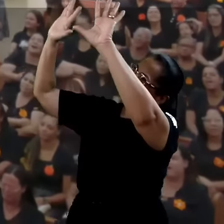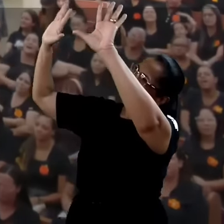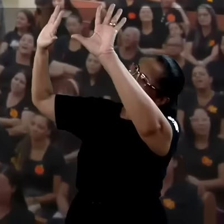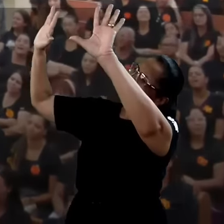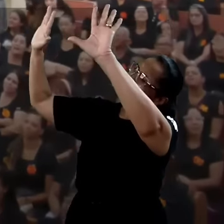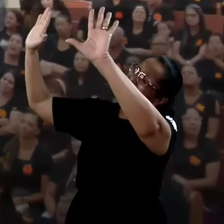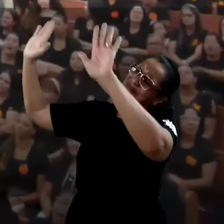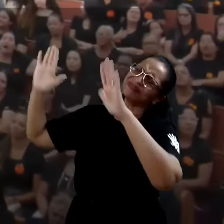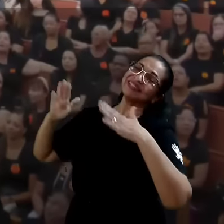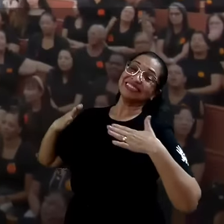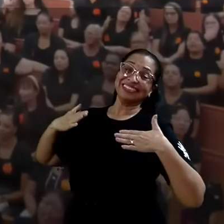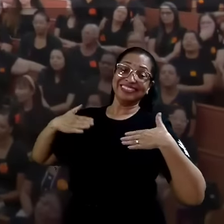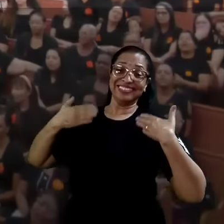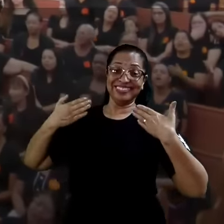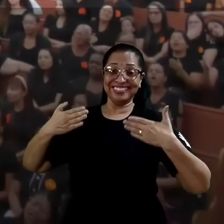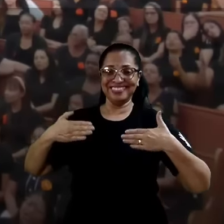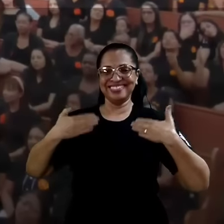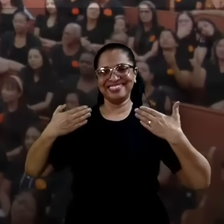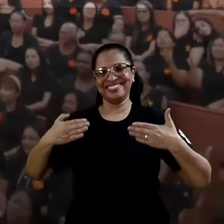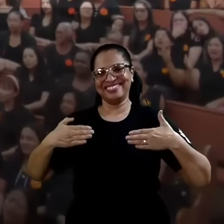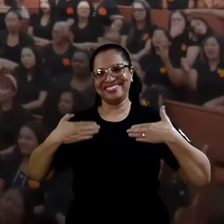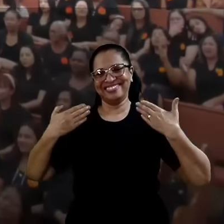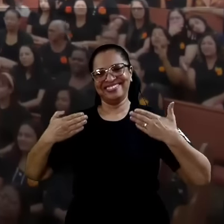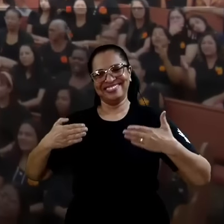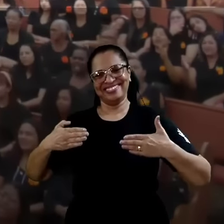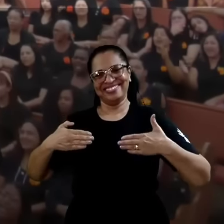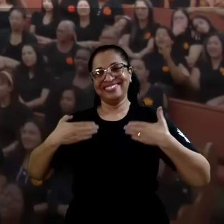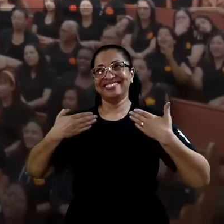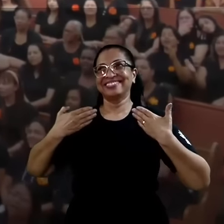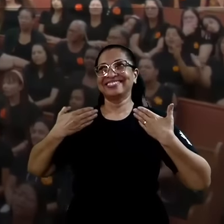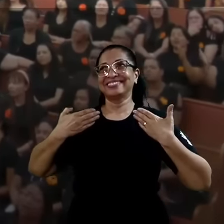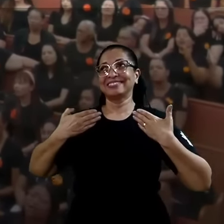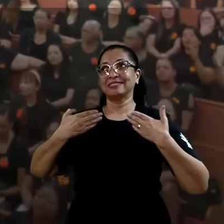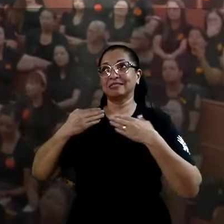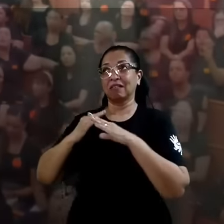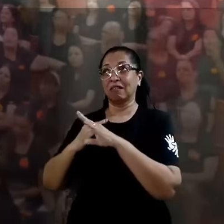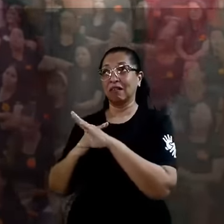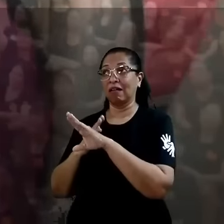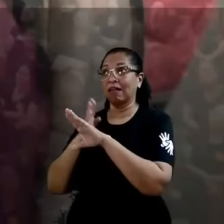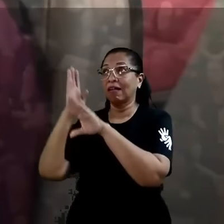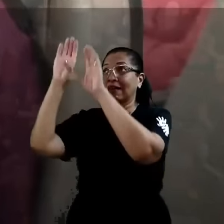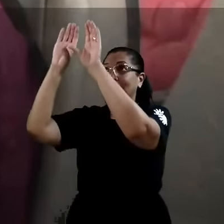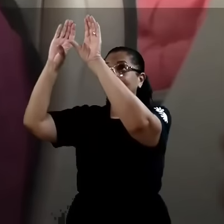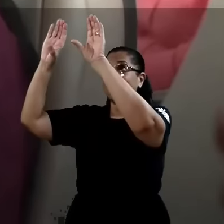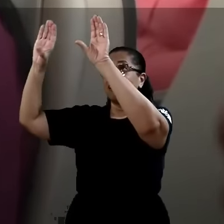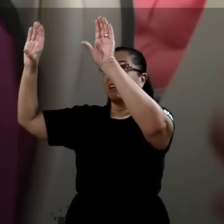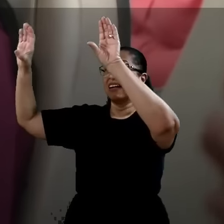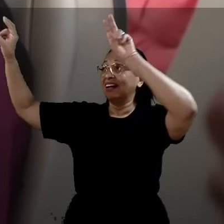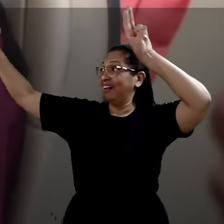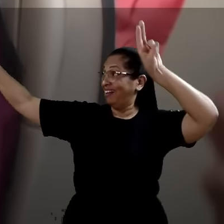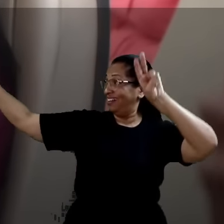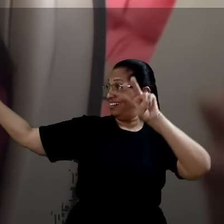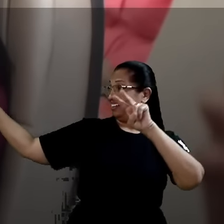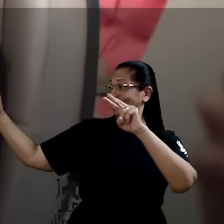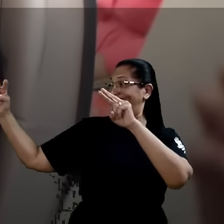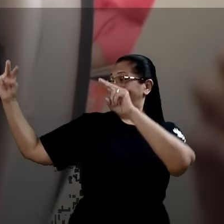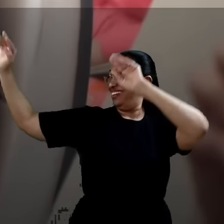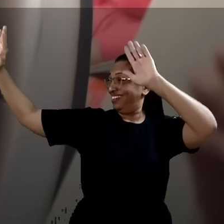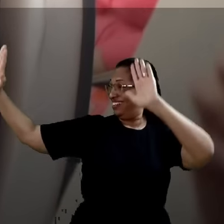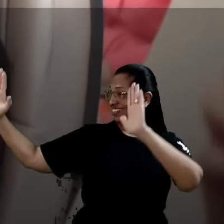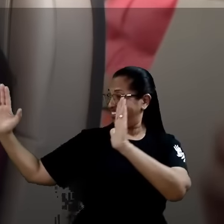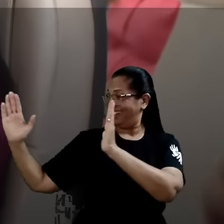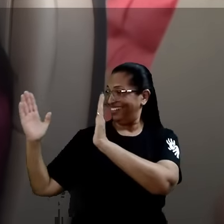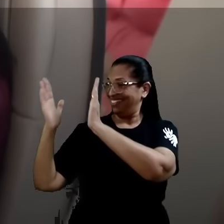Deus ó que goso vou ter quando eu vi meu senhor